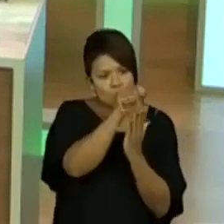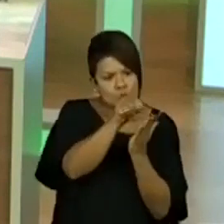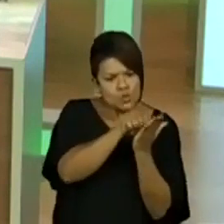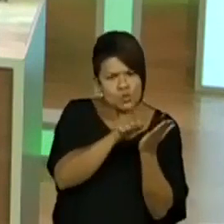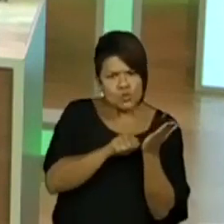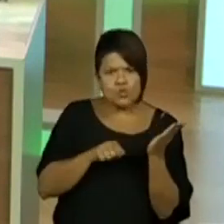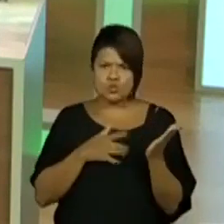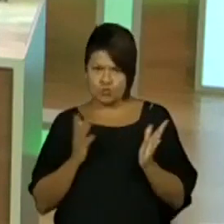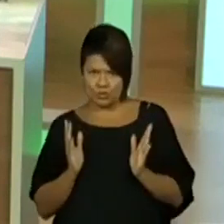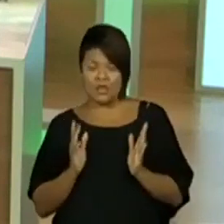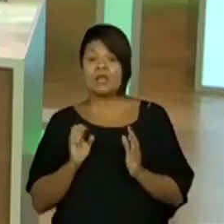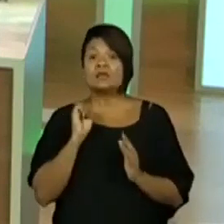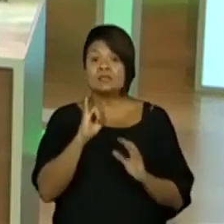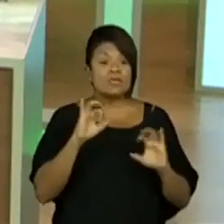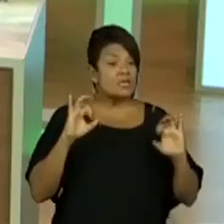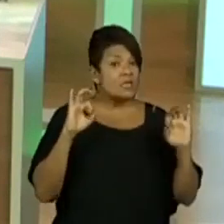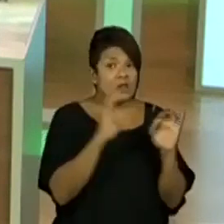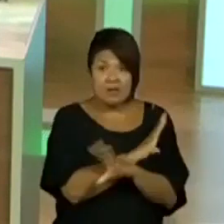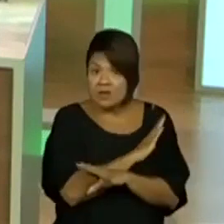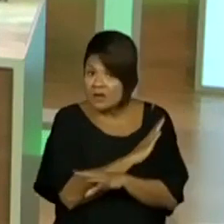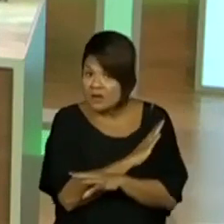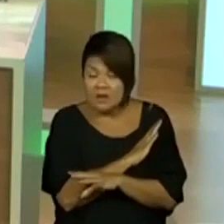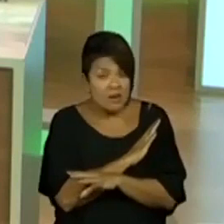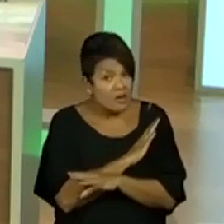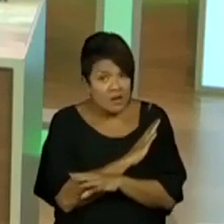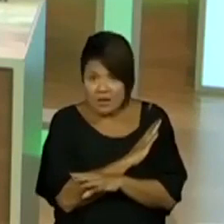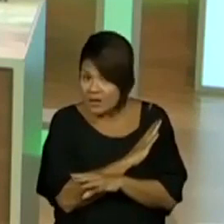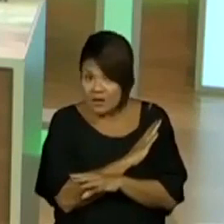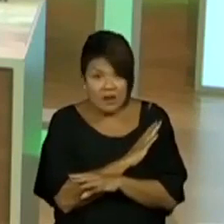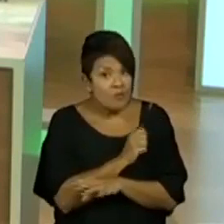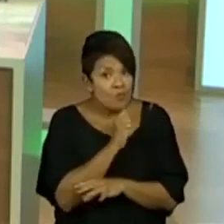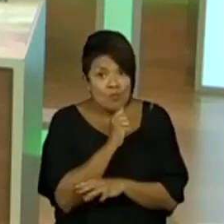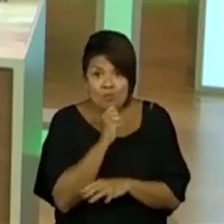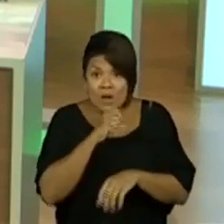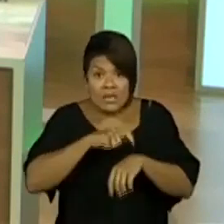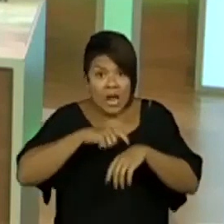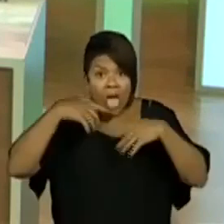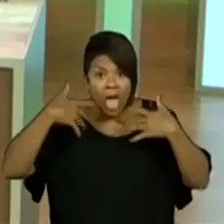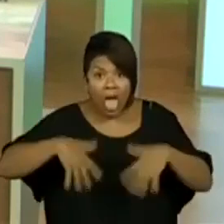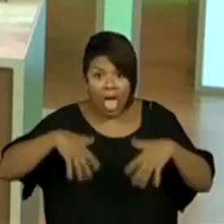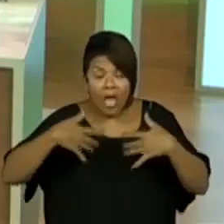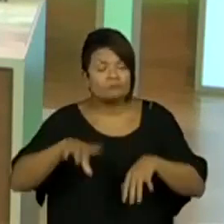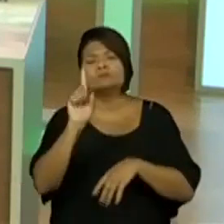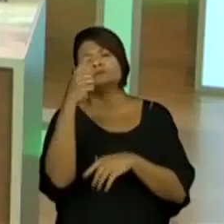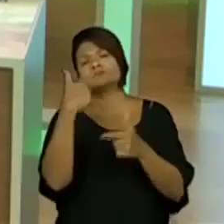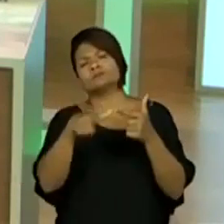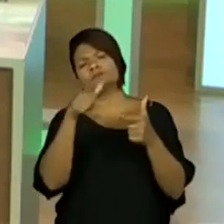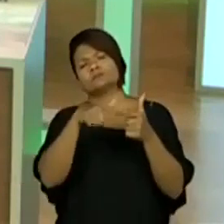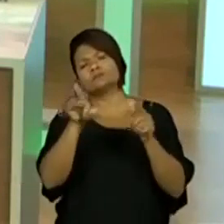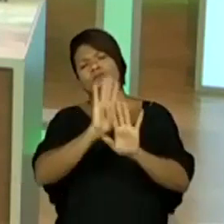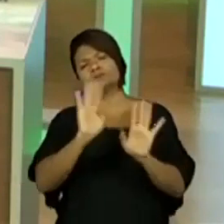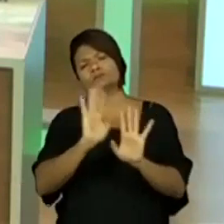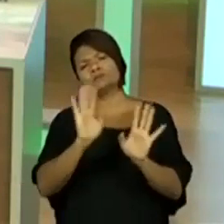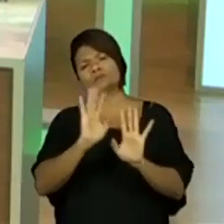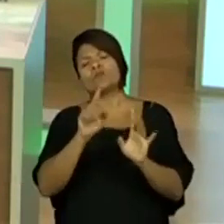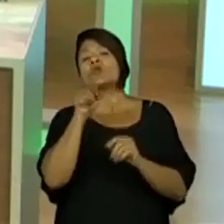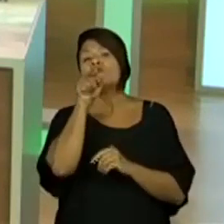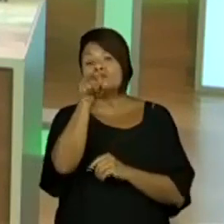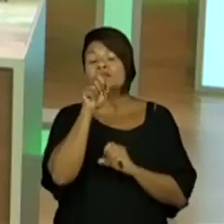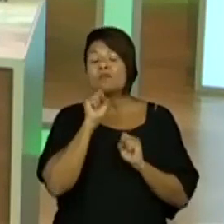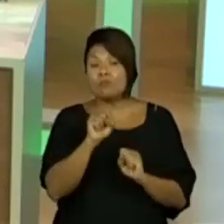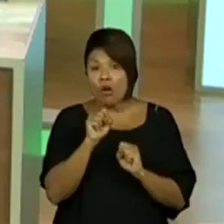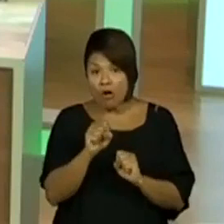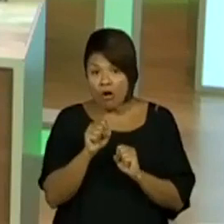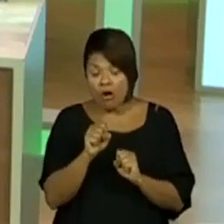de terminar tudo durante a aula, não tem problema. Você pode ampliar os seus